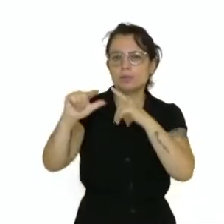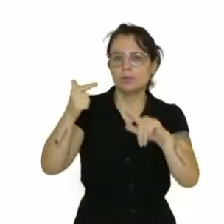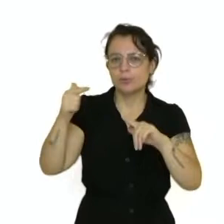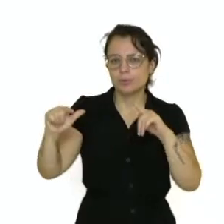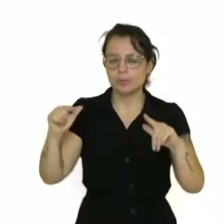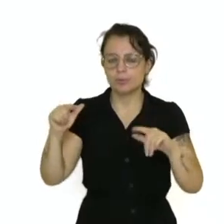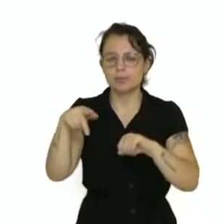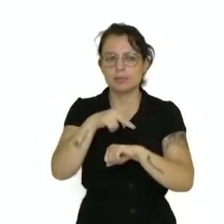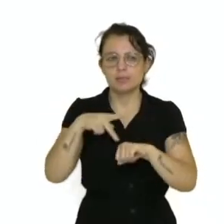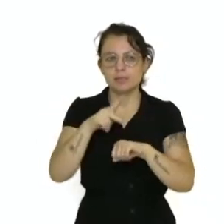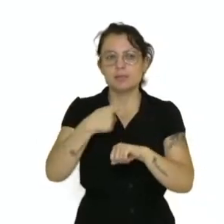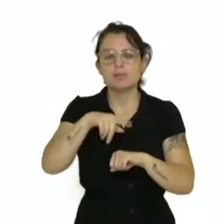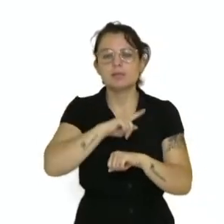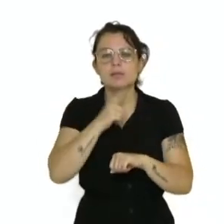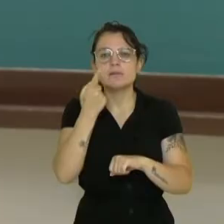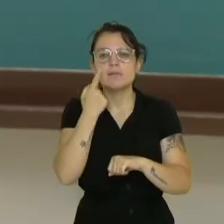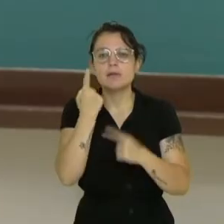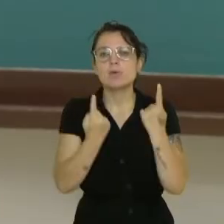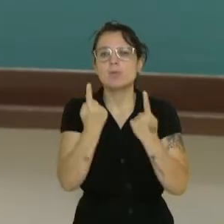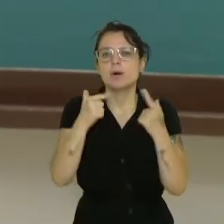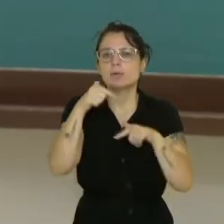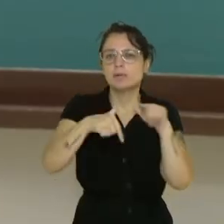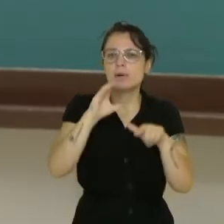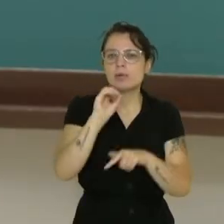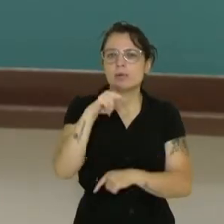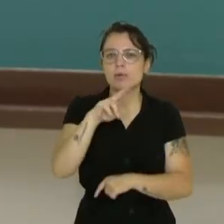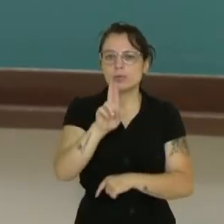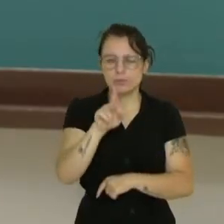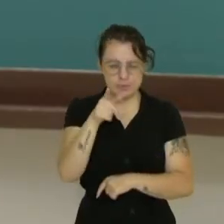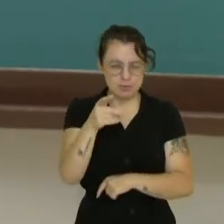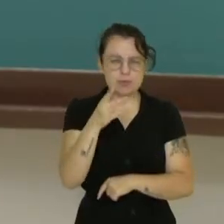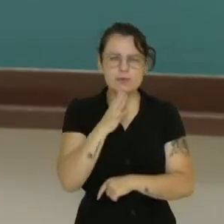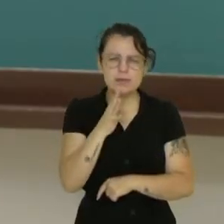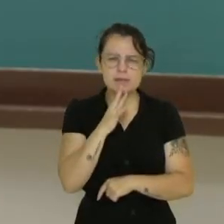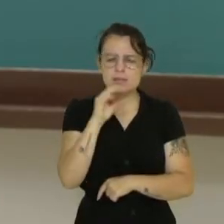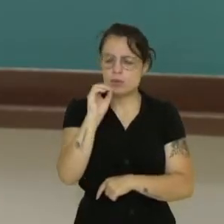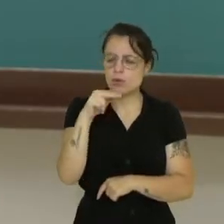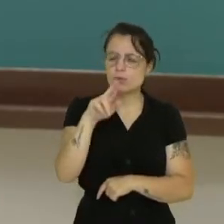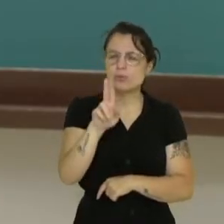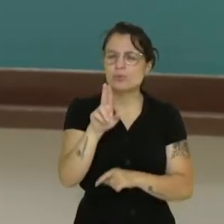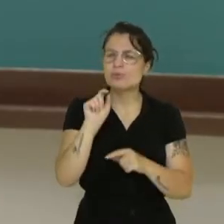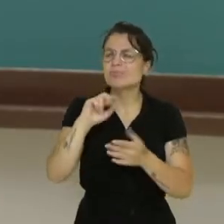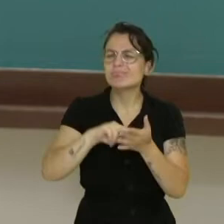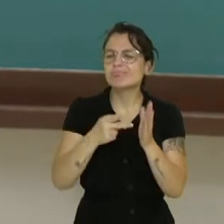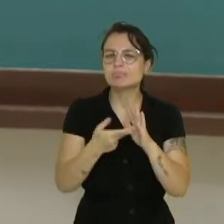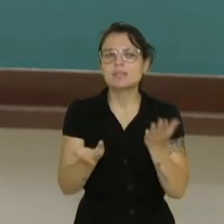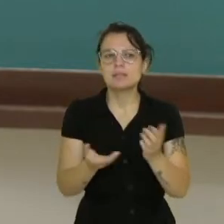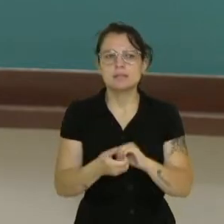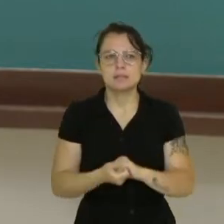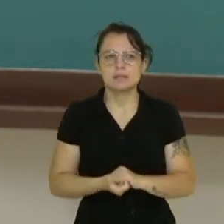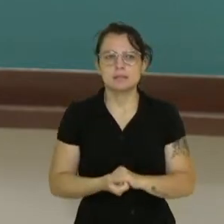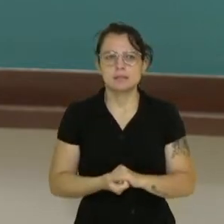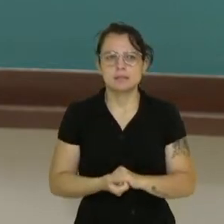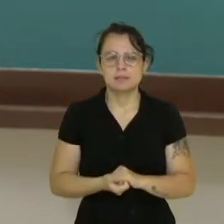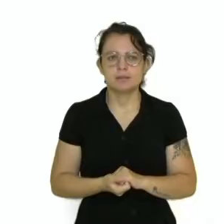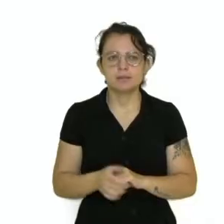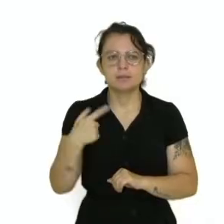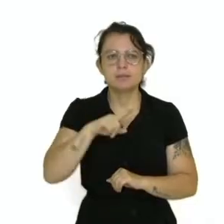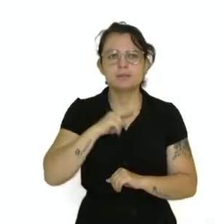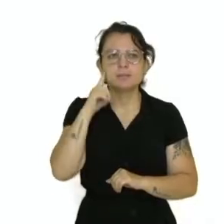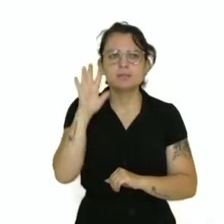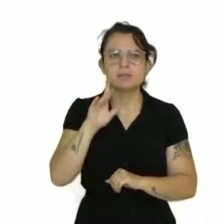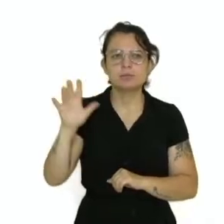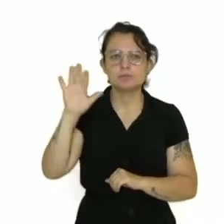ONU atualmente. Já ouviu falar em ONU? O que é a ONU? Bem, vamos pensar